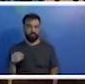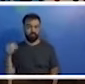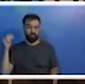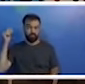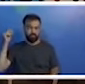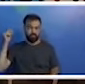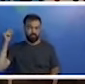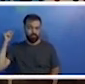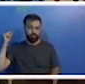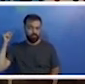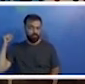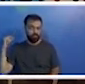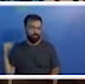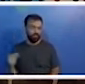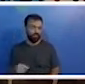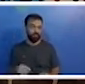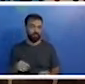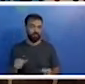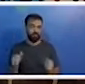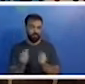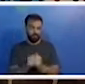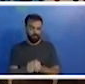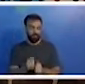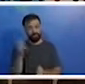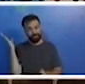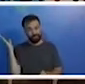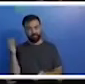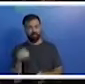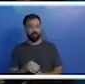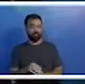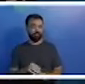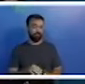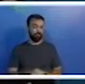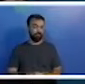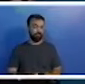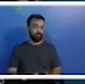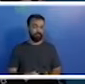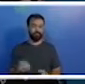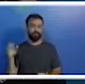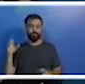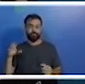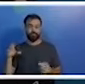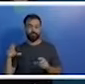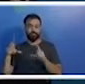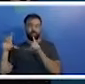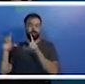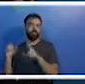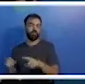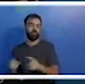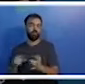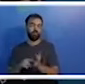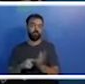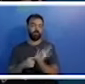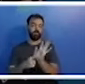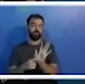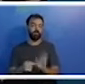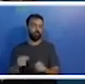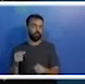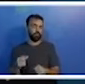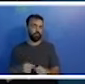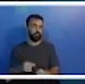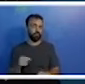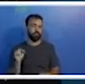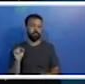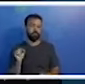muito antigo com os emojis que são muito recentes então lençol o que esse emoji está dizendo qual é o